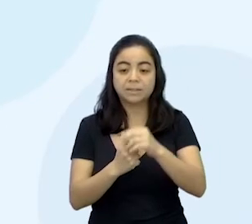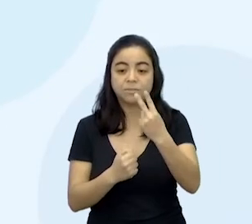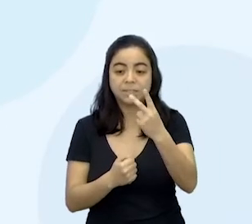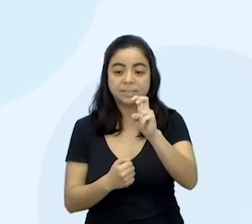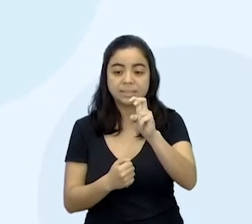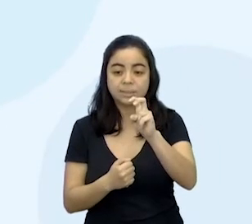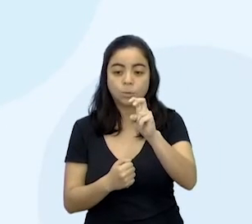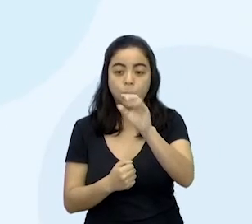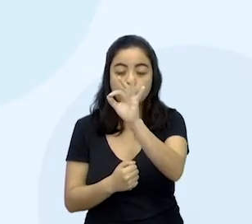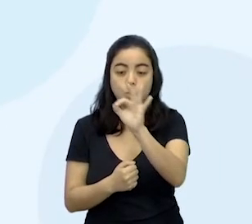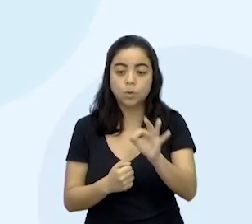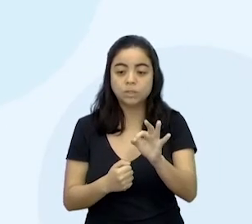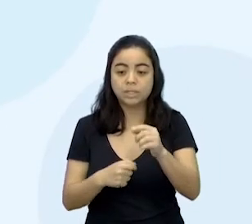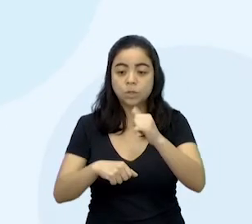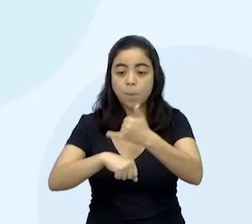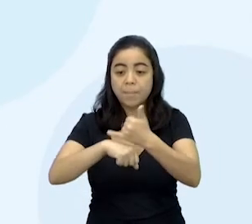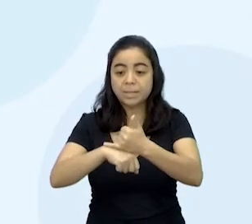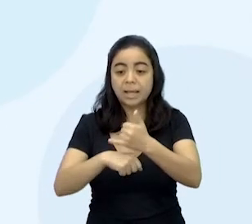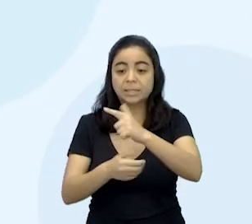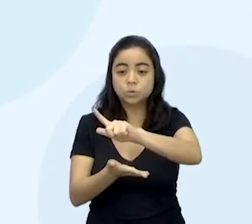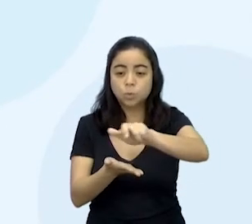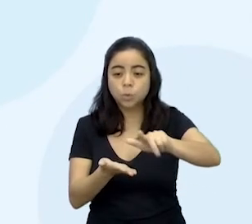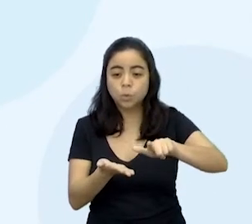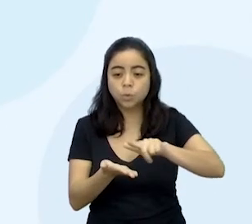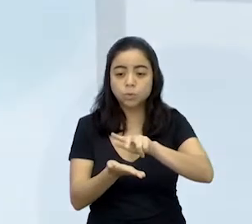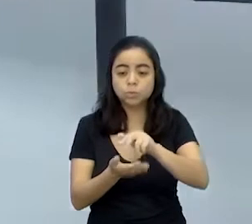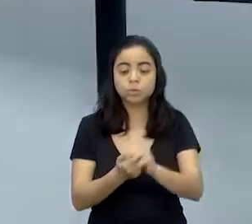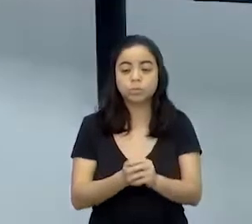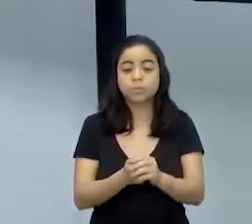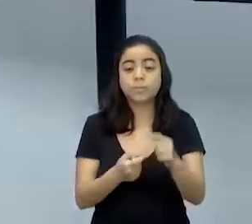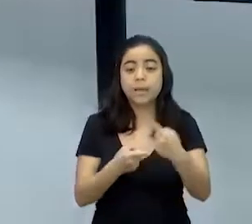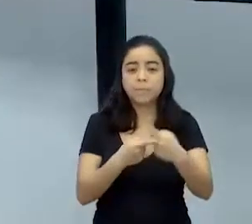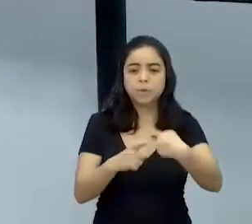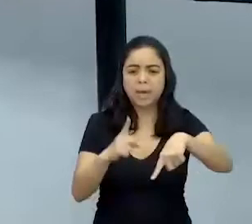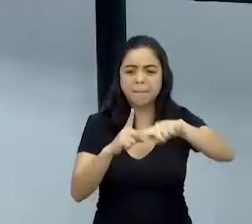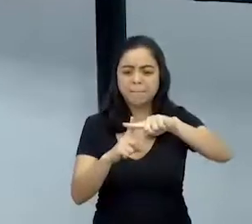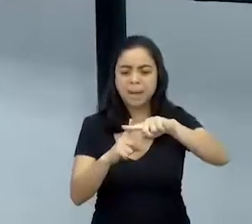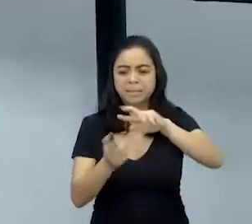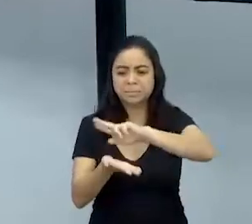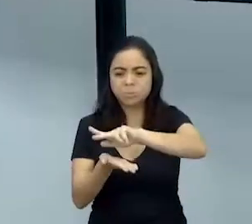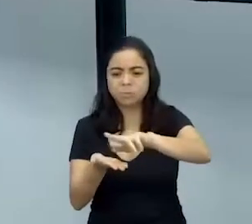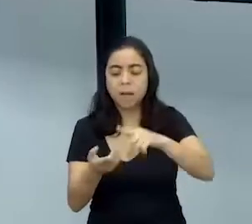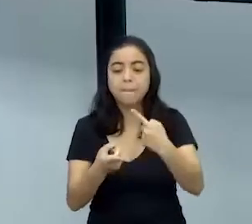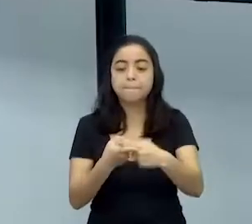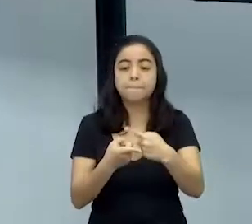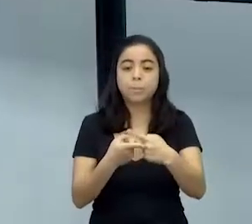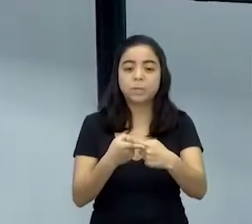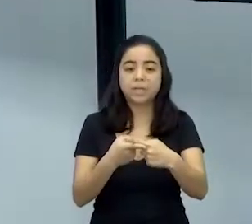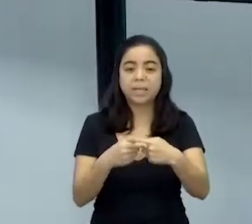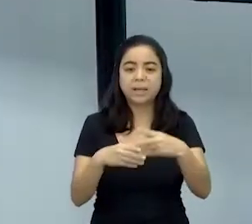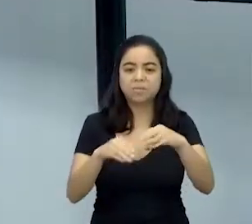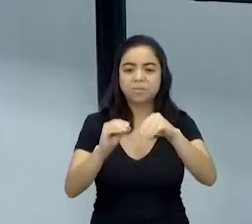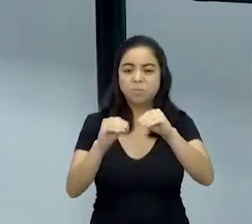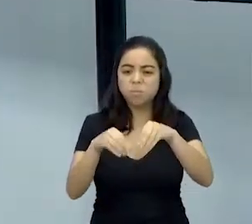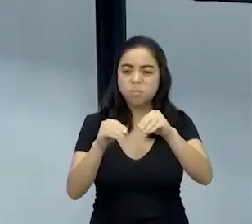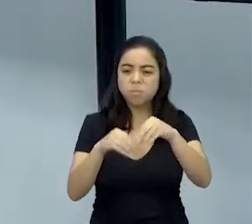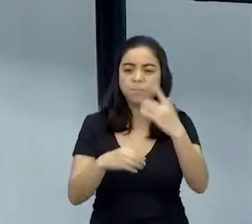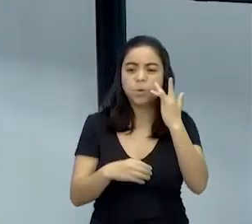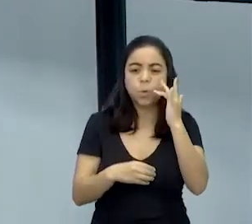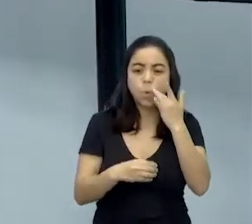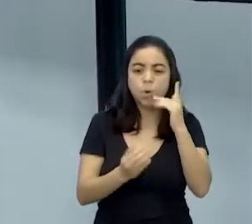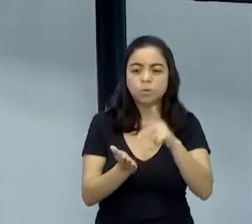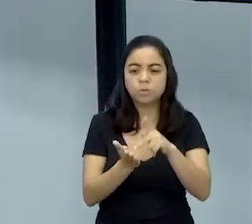Por que se adiciona outros metais? Porque o ouro é muito mole. Então, a liga metálica, às vezes, ela é mais eficaz do que o